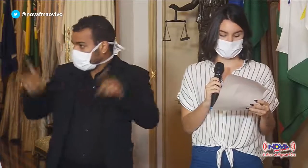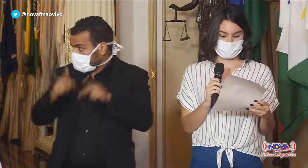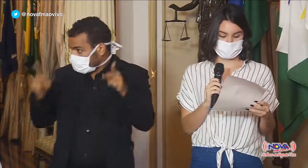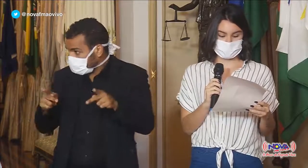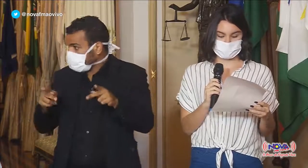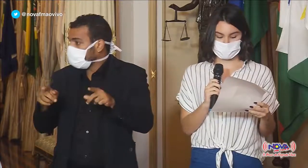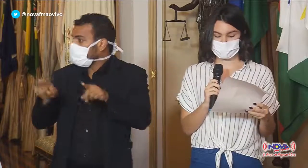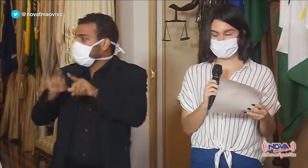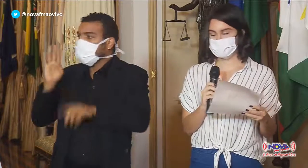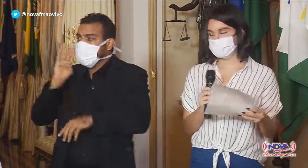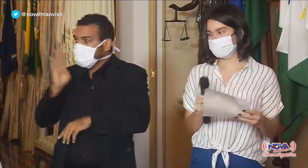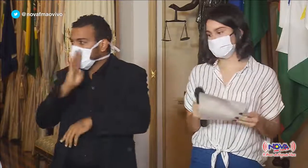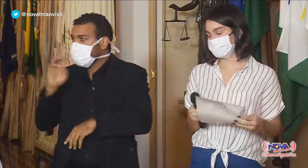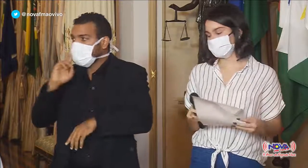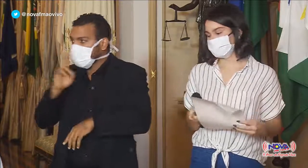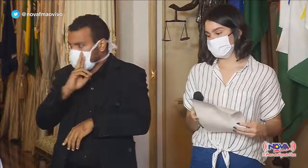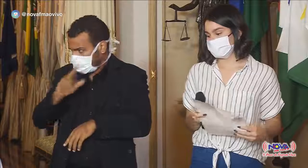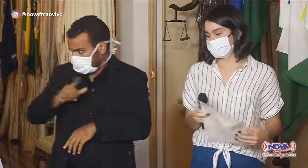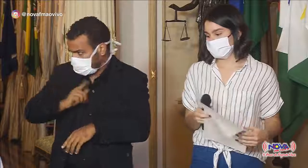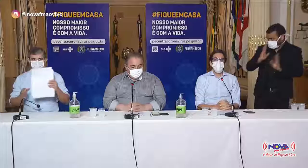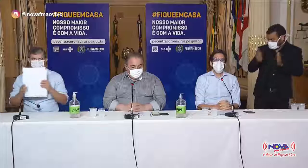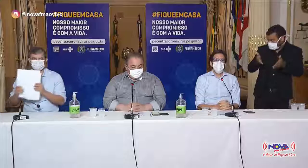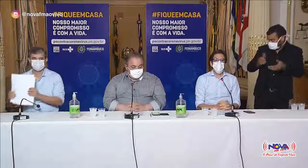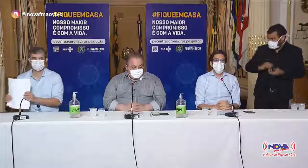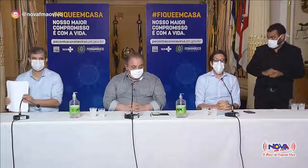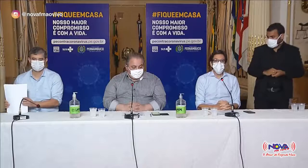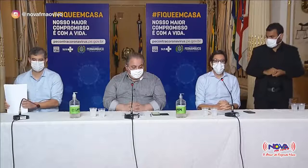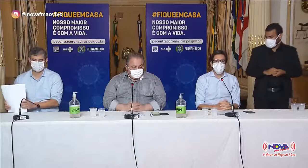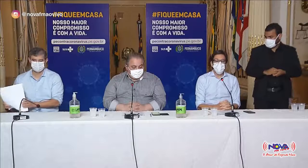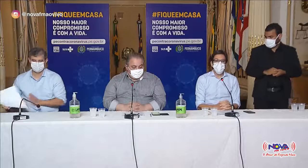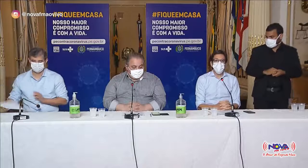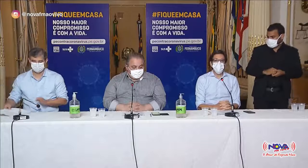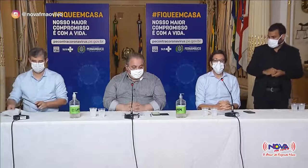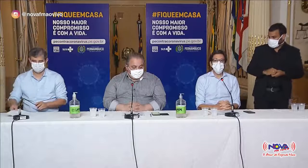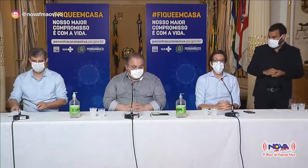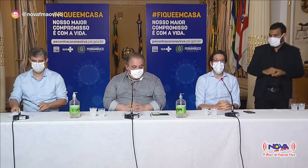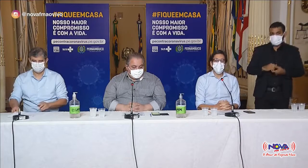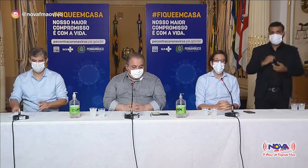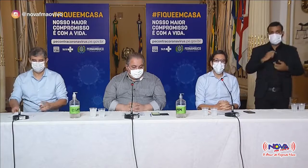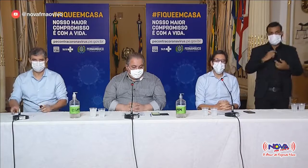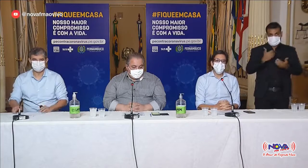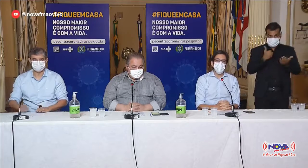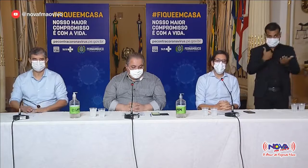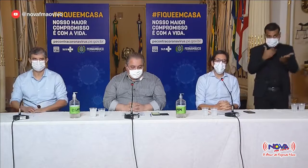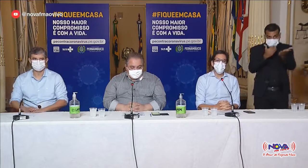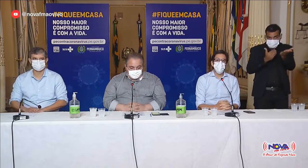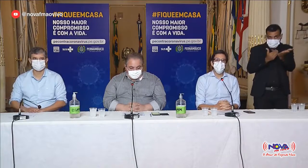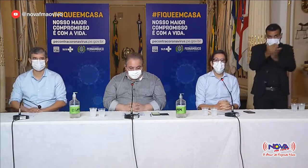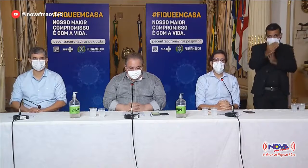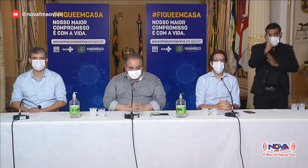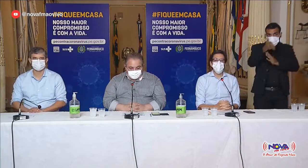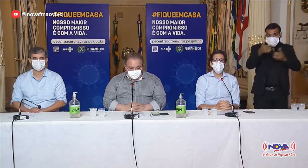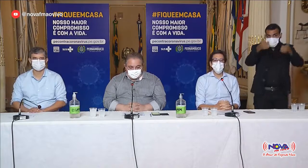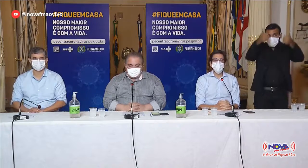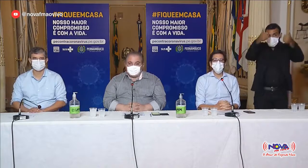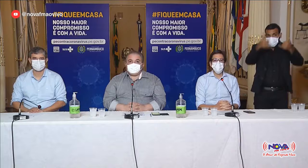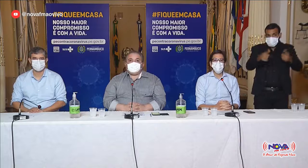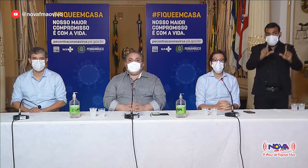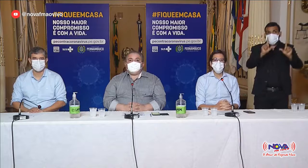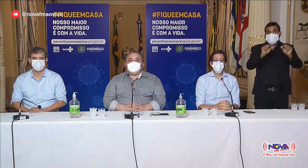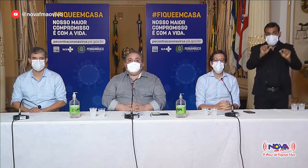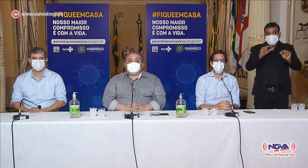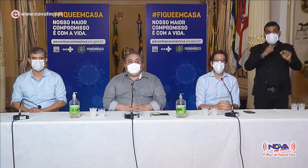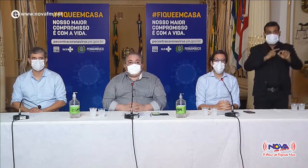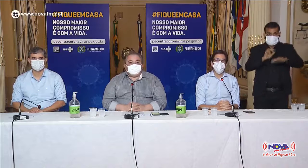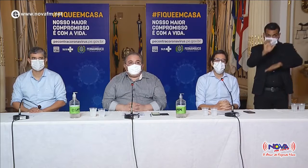e bares e restaurantes? Bom, nas minhas considerações iniciais, a gente já explicou que o Estado